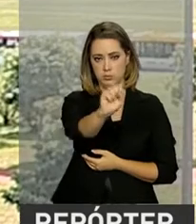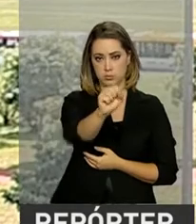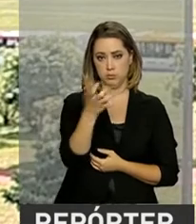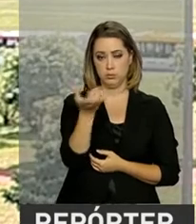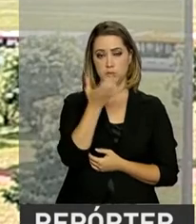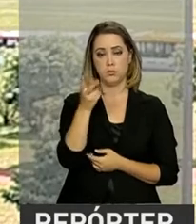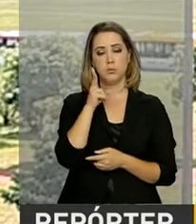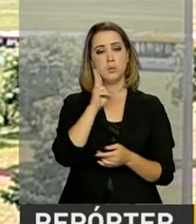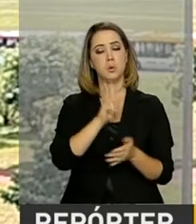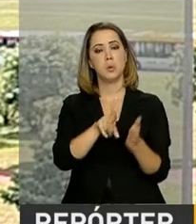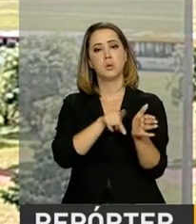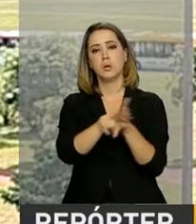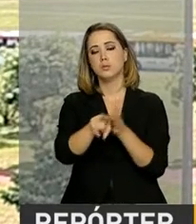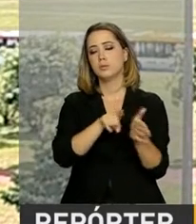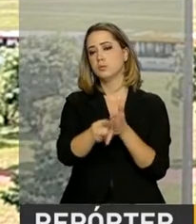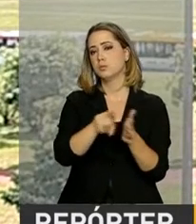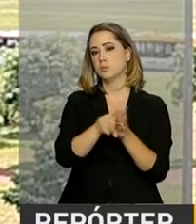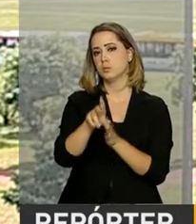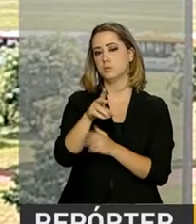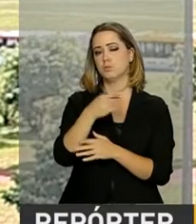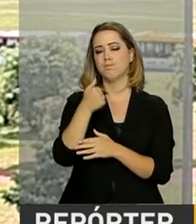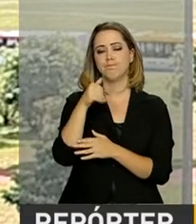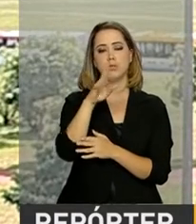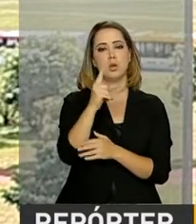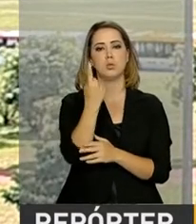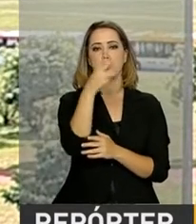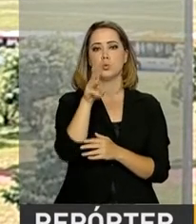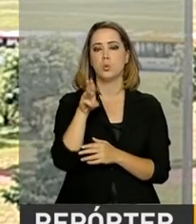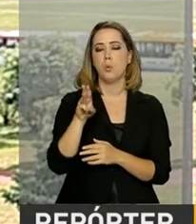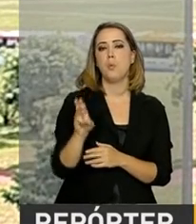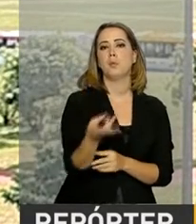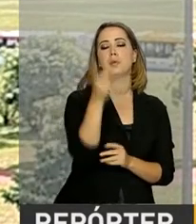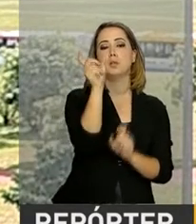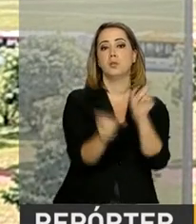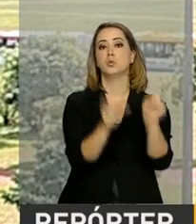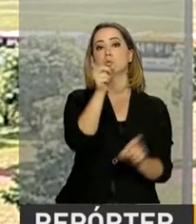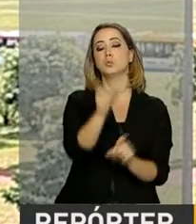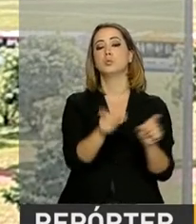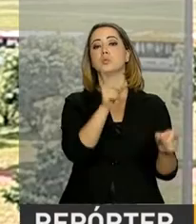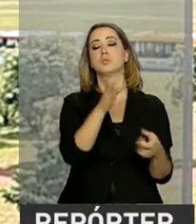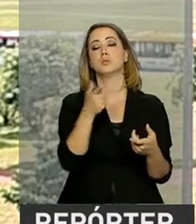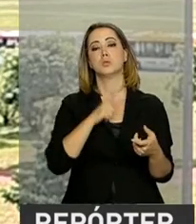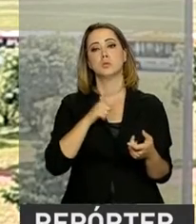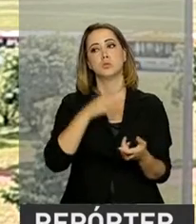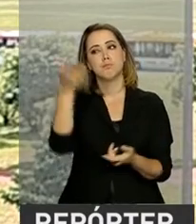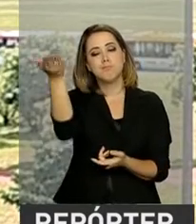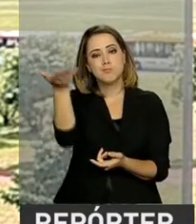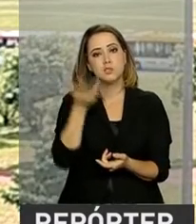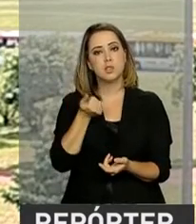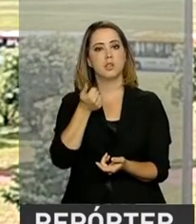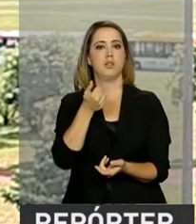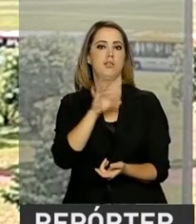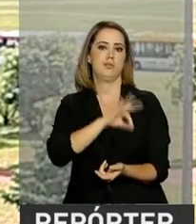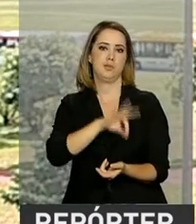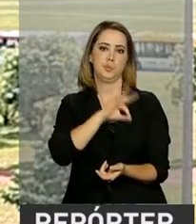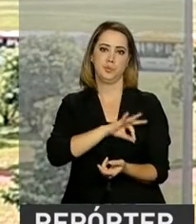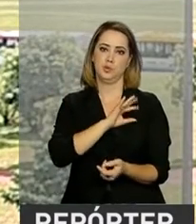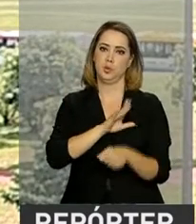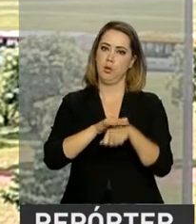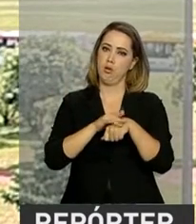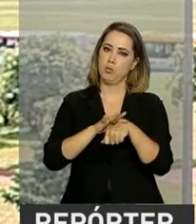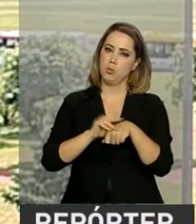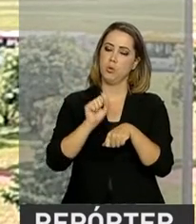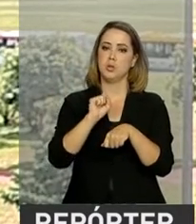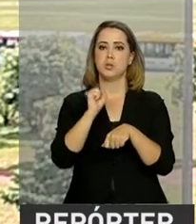benefícios de auxílio doença e mais de um milhão de aposentadorias por invalidez mia com essa medida será de cerca de 6